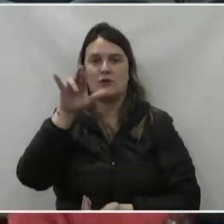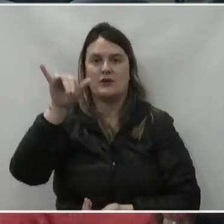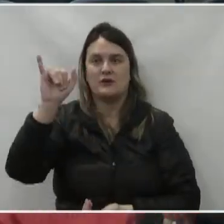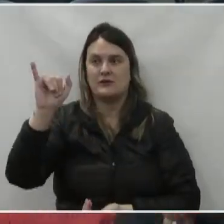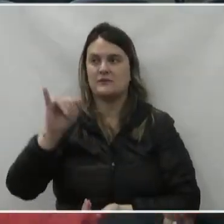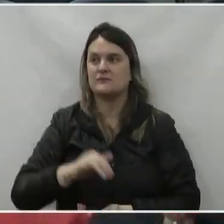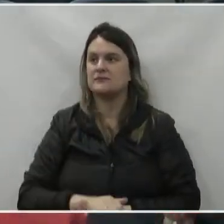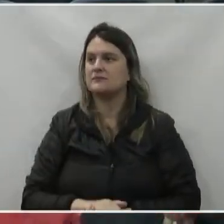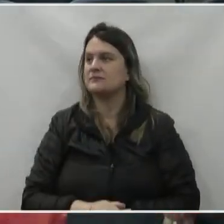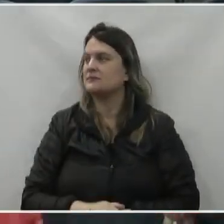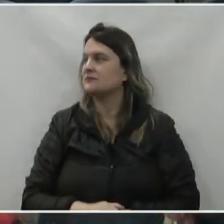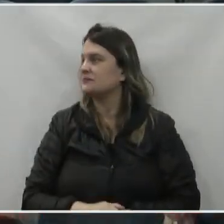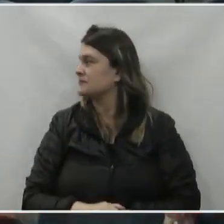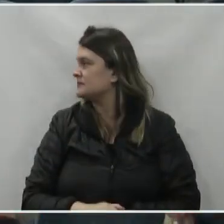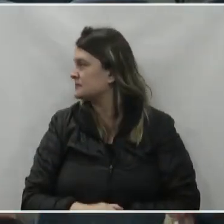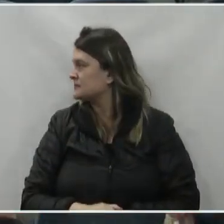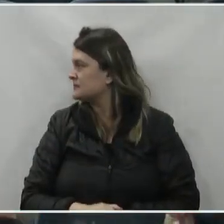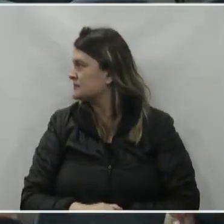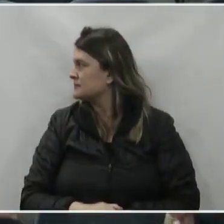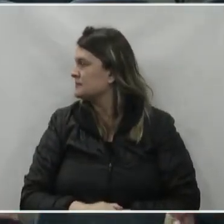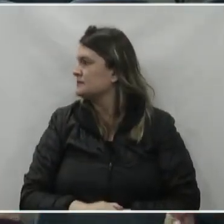Júnior.